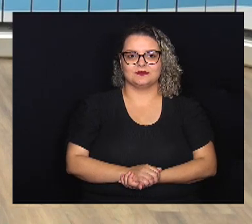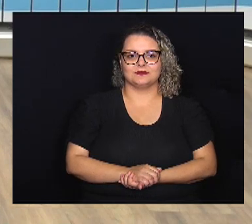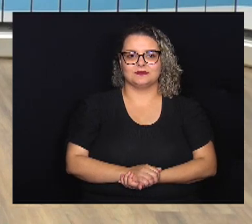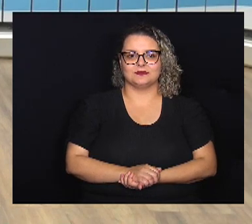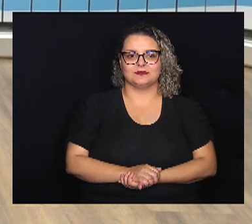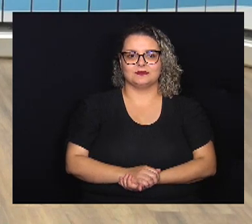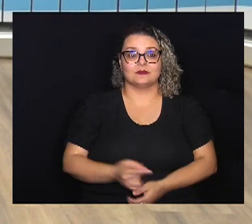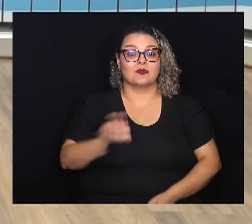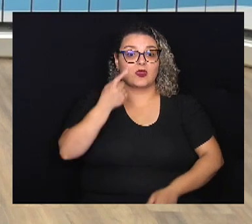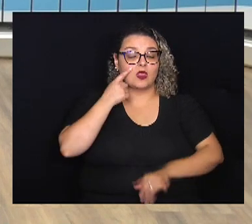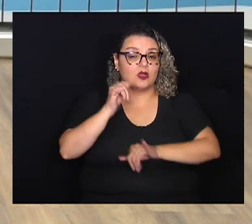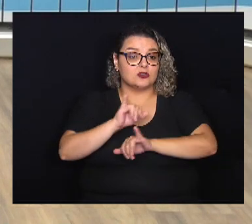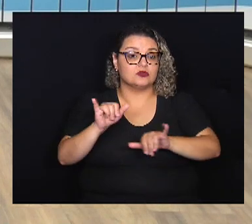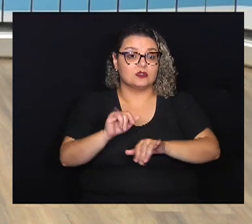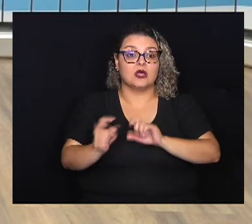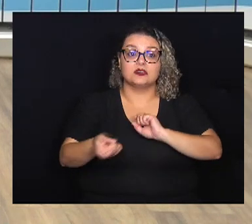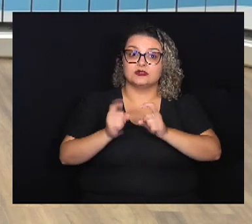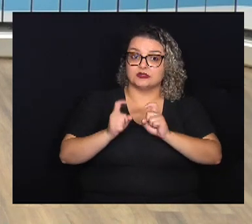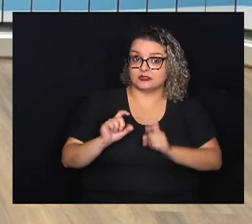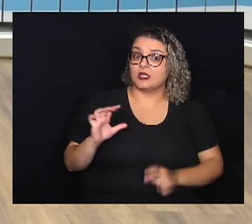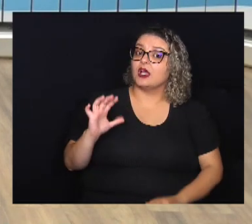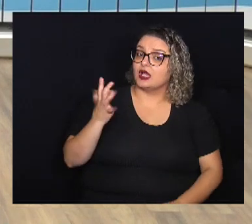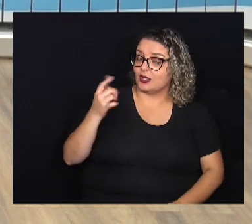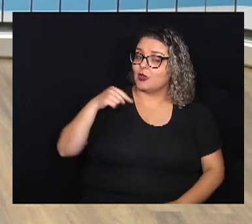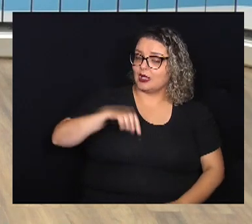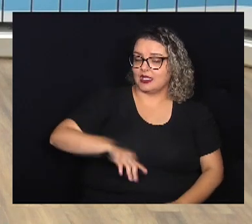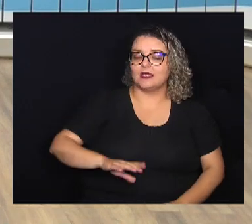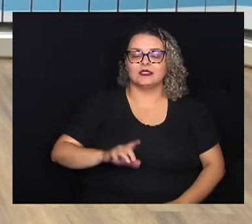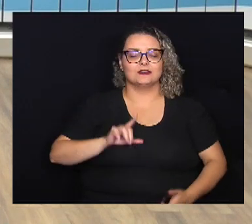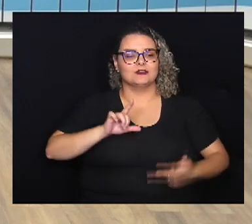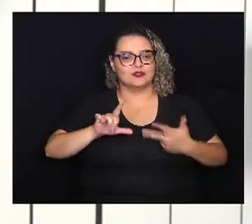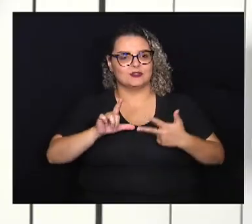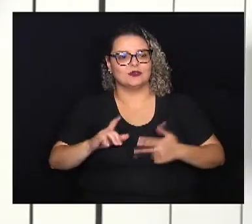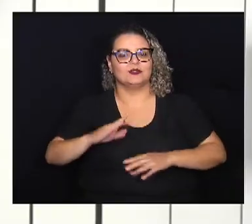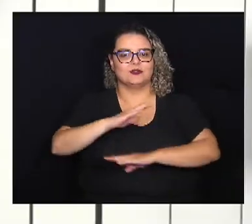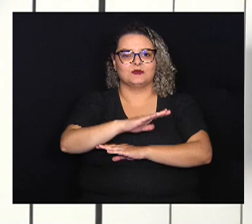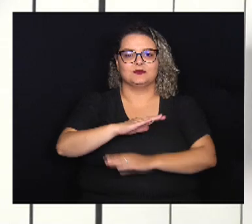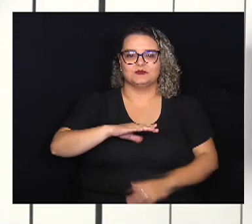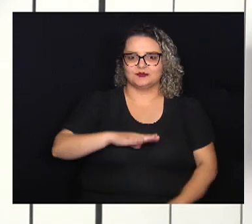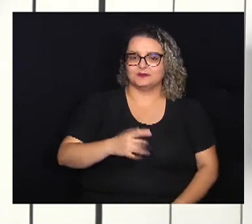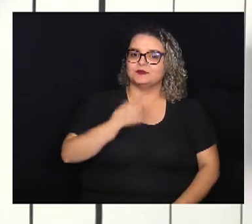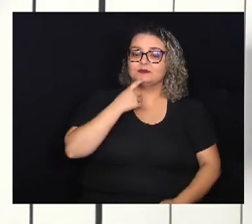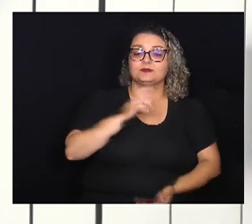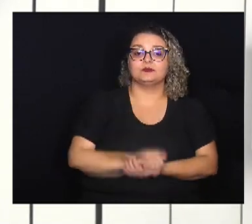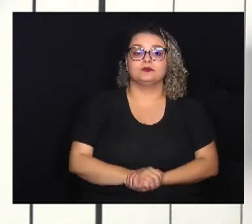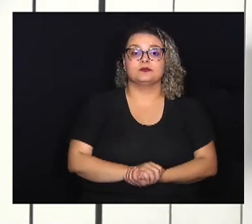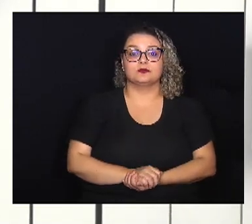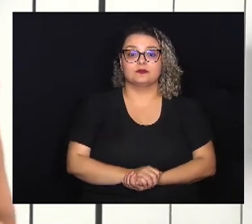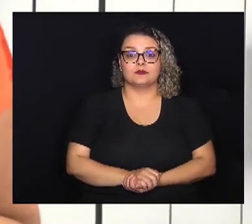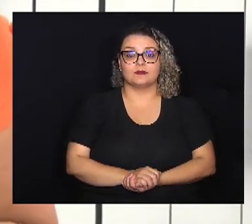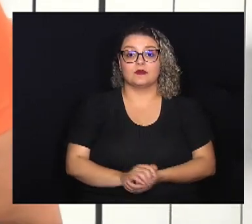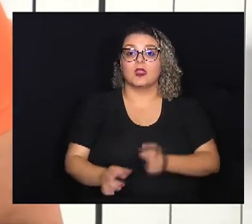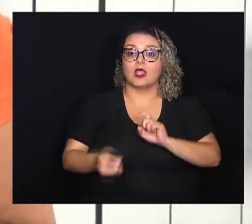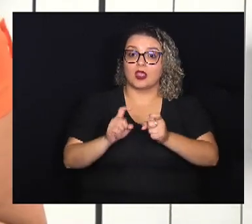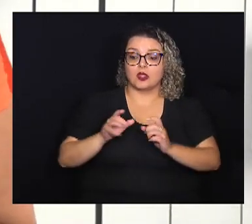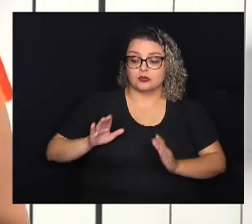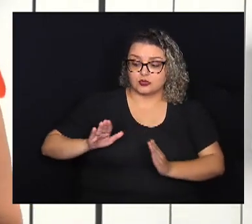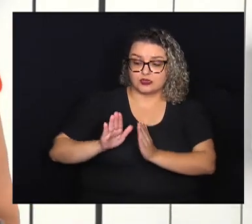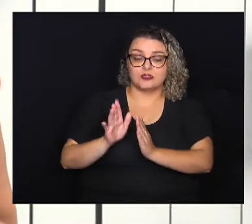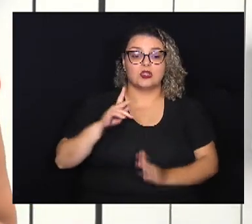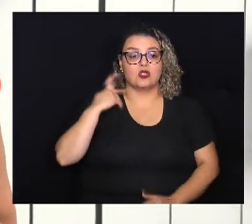Hora de falar das reuniões que acontecem aqui no Legislativo Campineiro. por que aconteceu a reunião da Frente